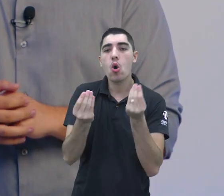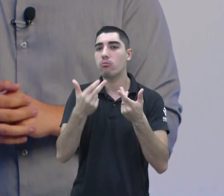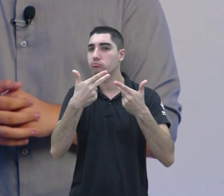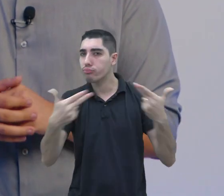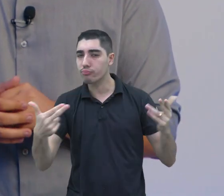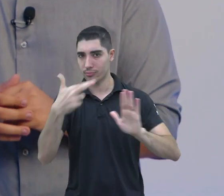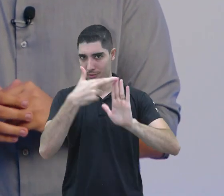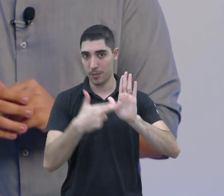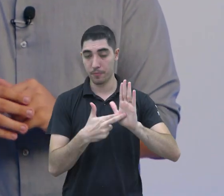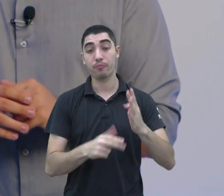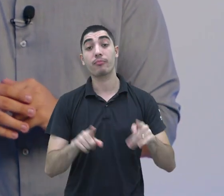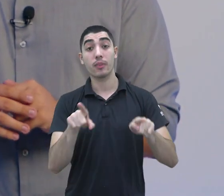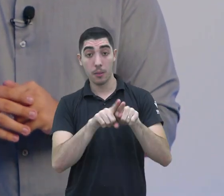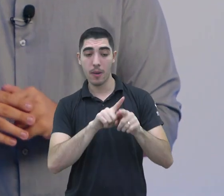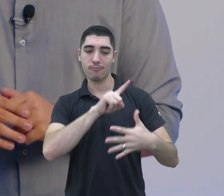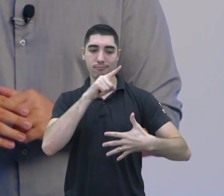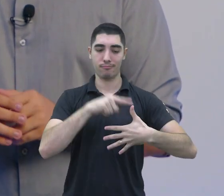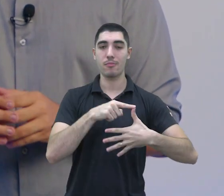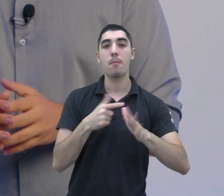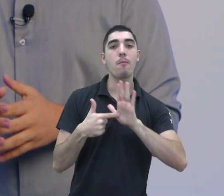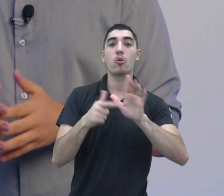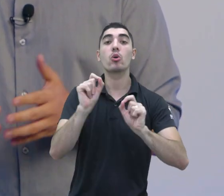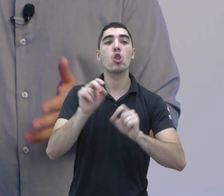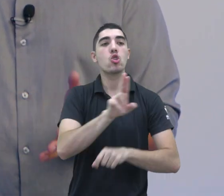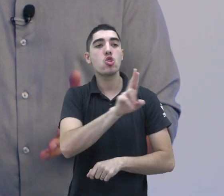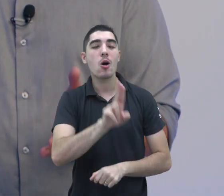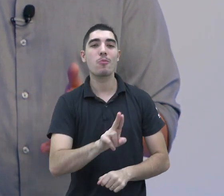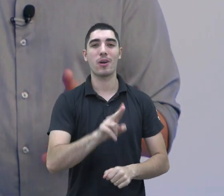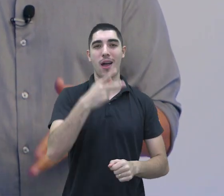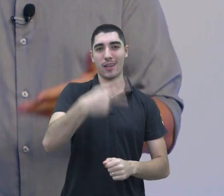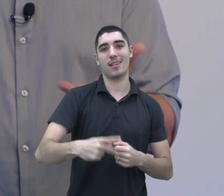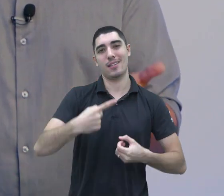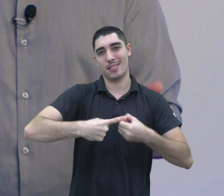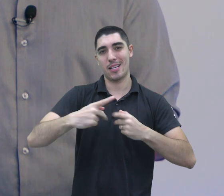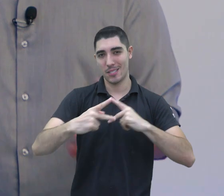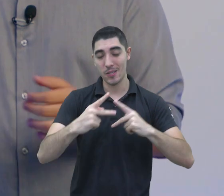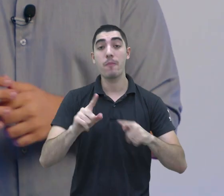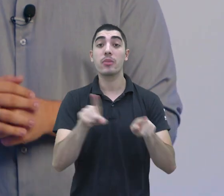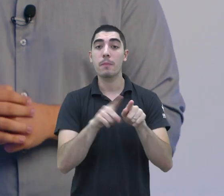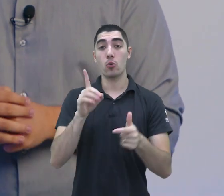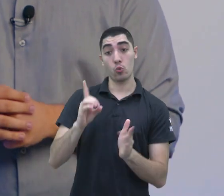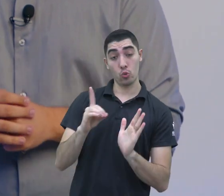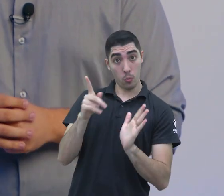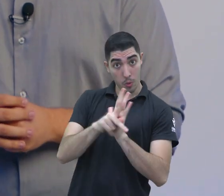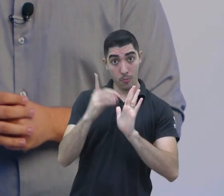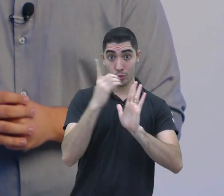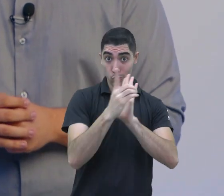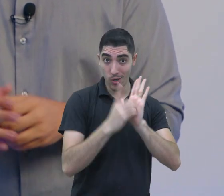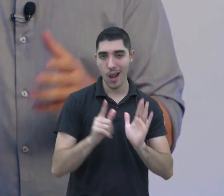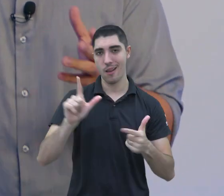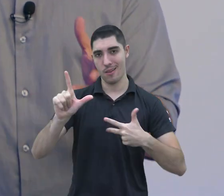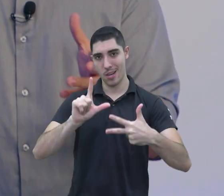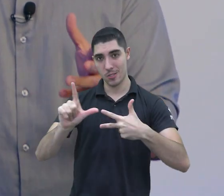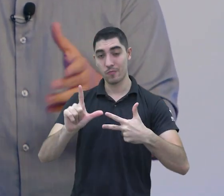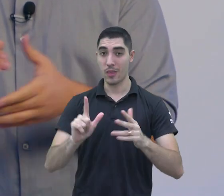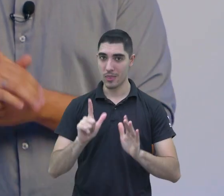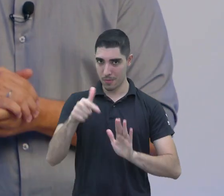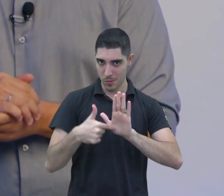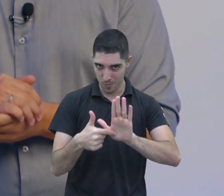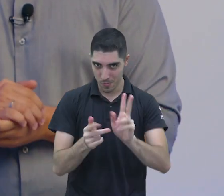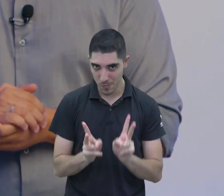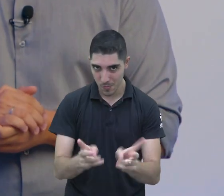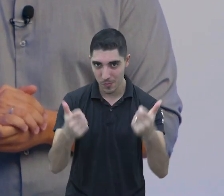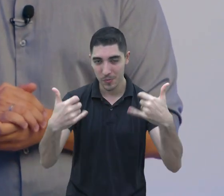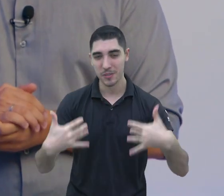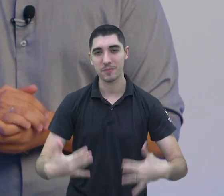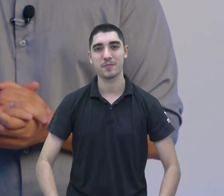momento tão importante para a democracia. Tem ainda o quadro Nomes da Cidade e Dicionário Legislativo. Fique por aí, o Cidadania